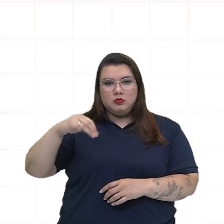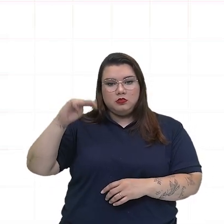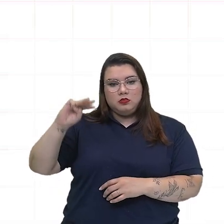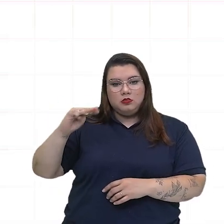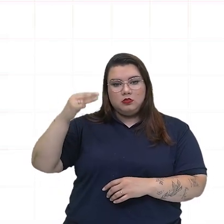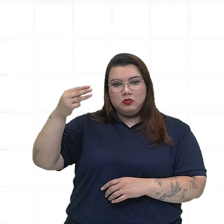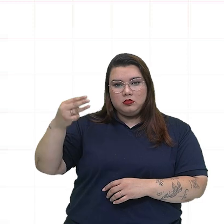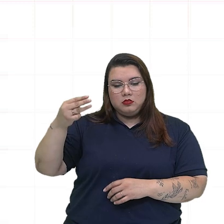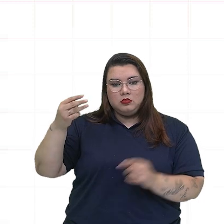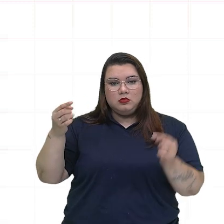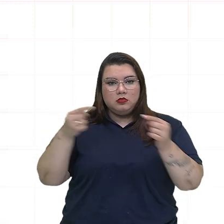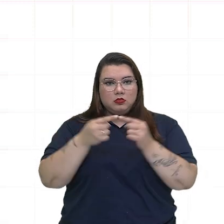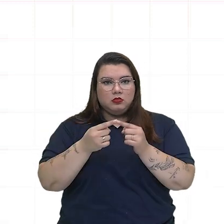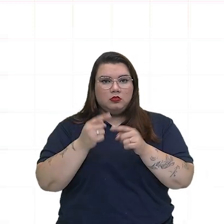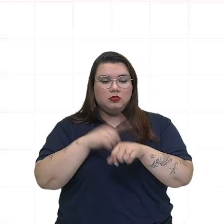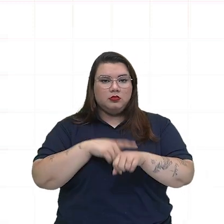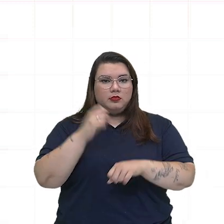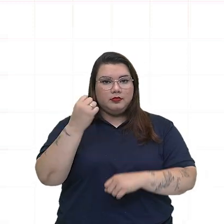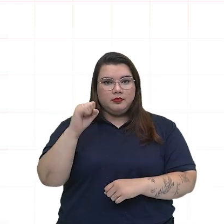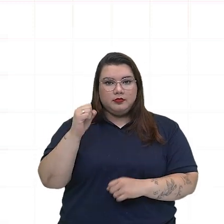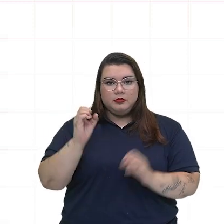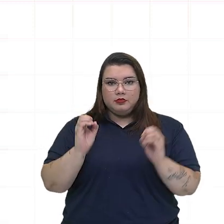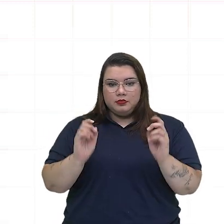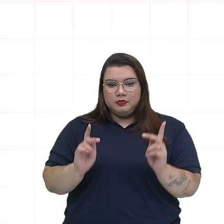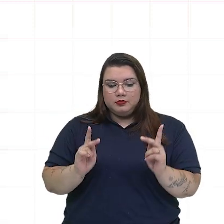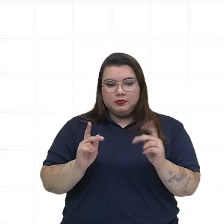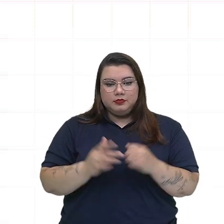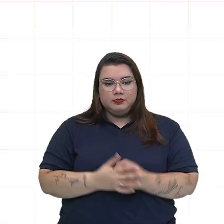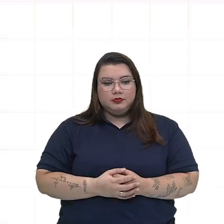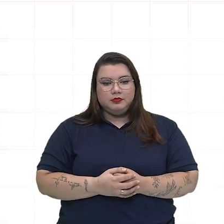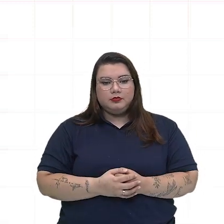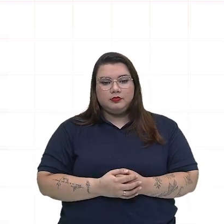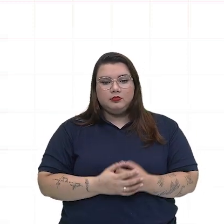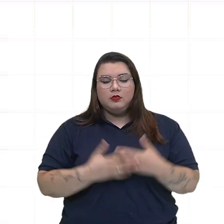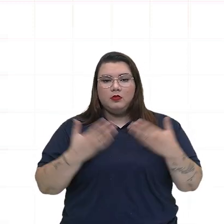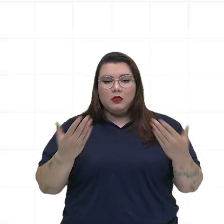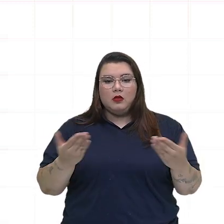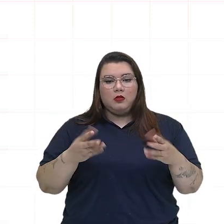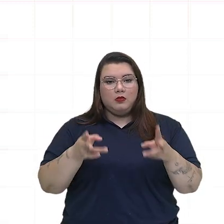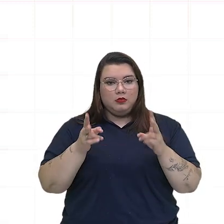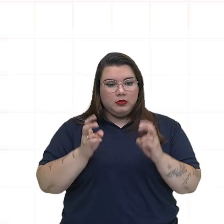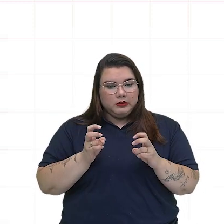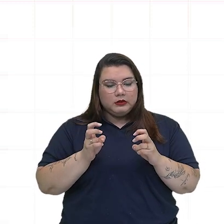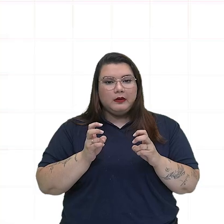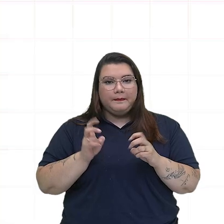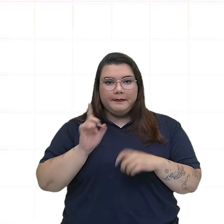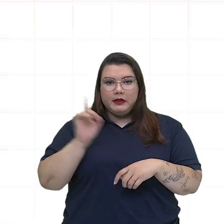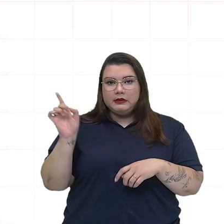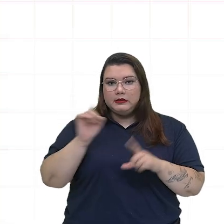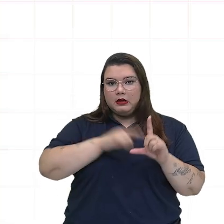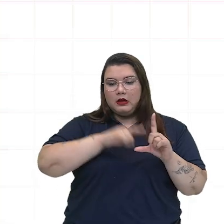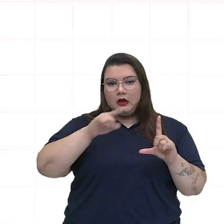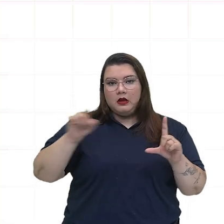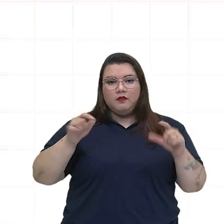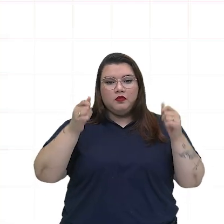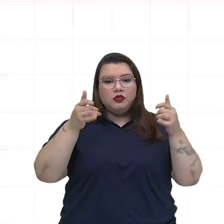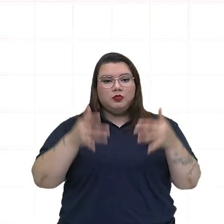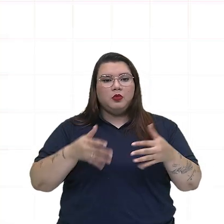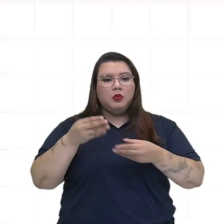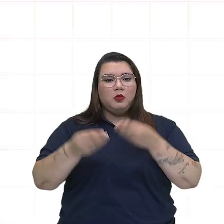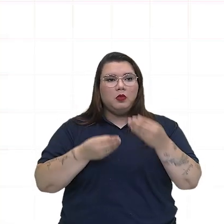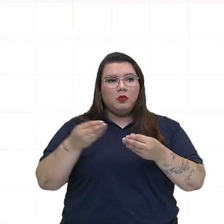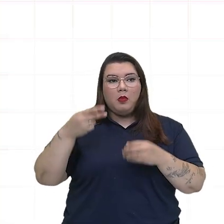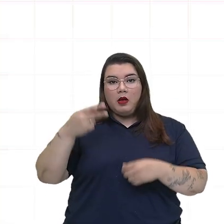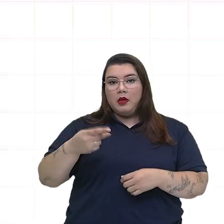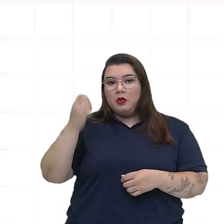1,157,9 metros cúbicos por segundo, tá certo? Então, imaginem aí a utilização dessa água no Brasil